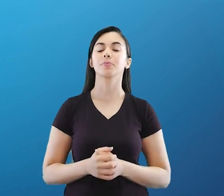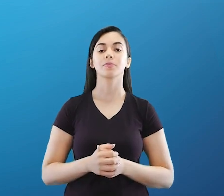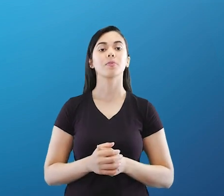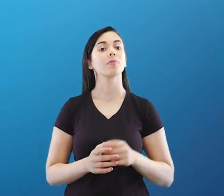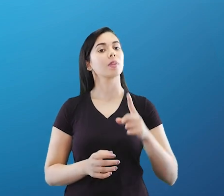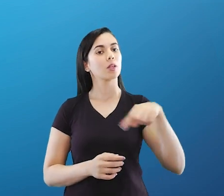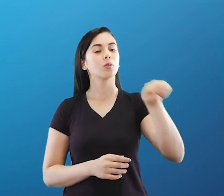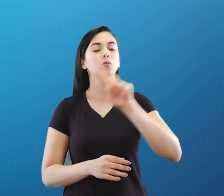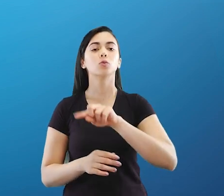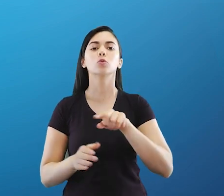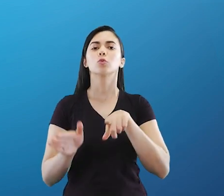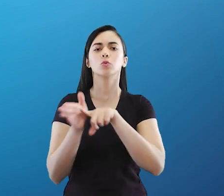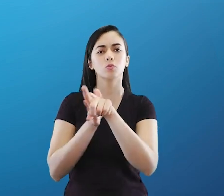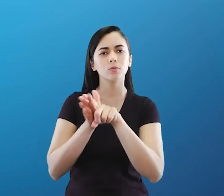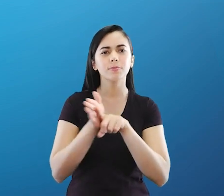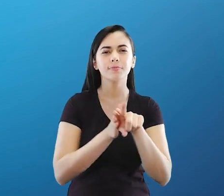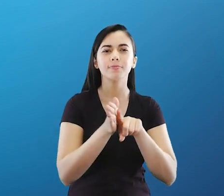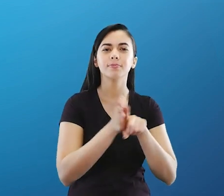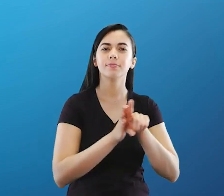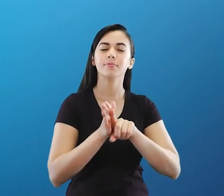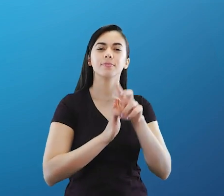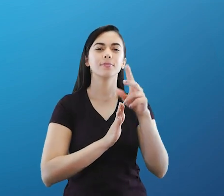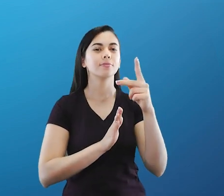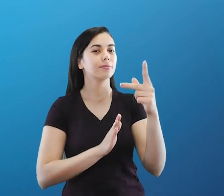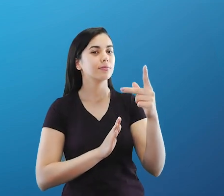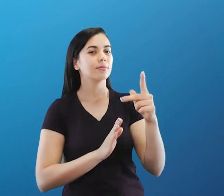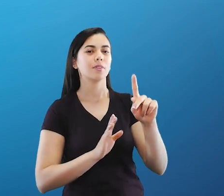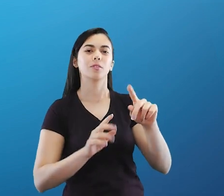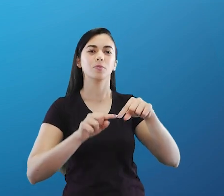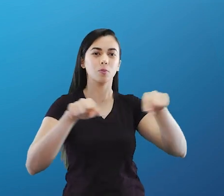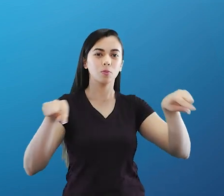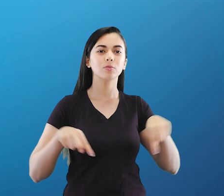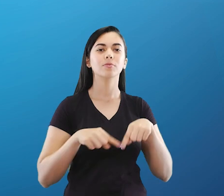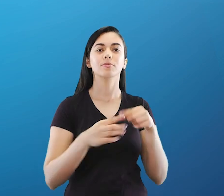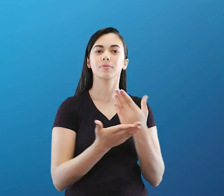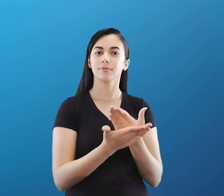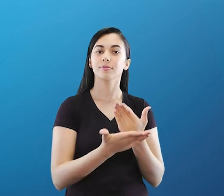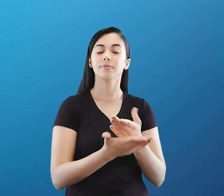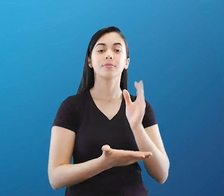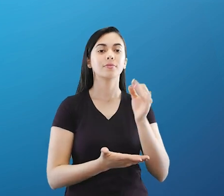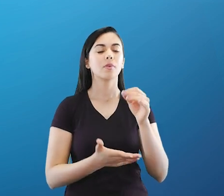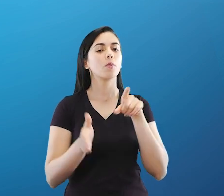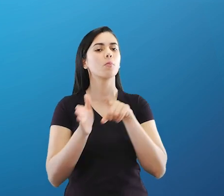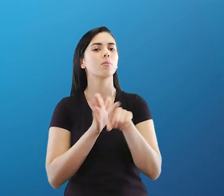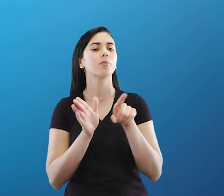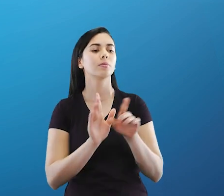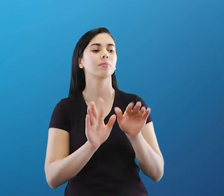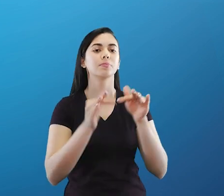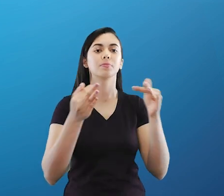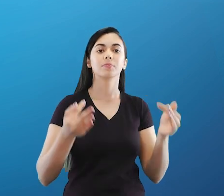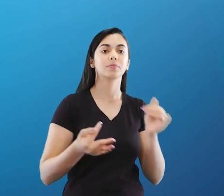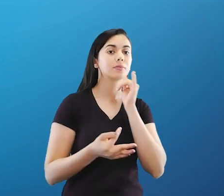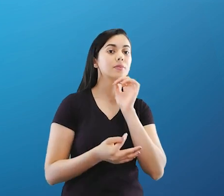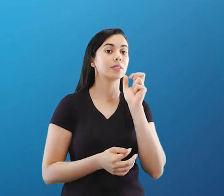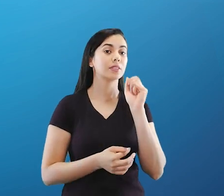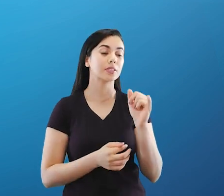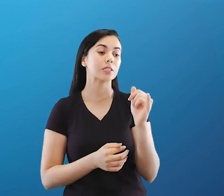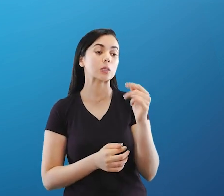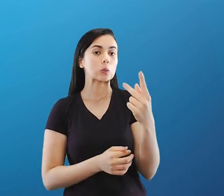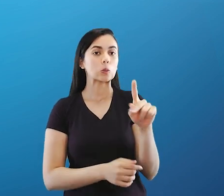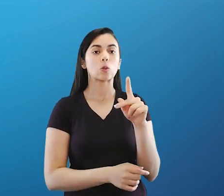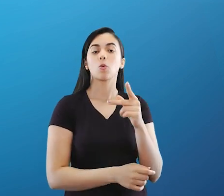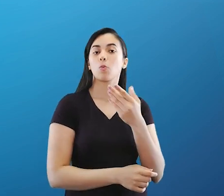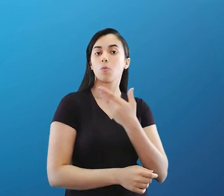uma pesquisa aí na sua sala de aula, tá? E vai fazer uma pergunta simples. Se algum dos seus